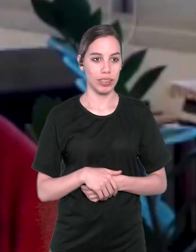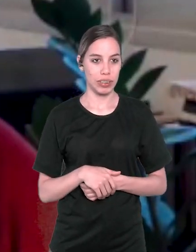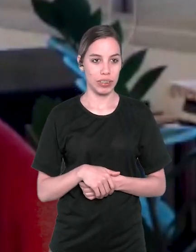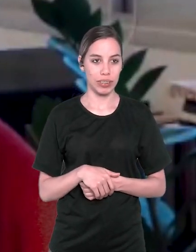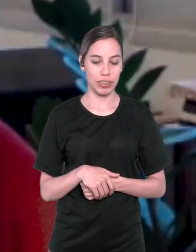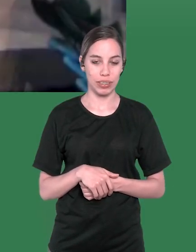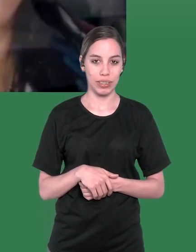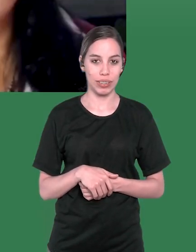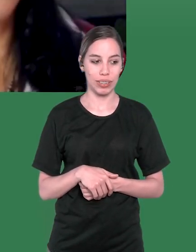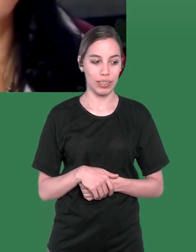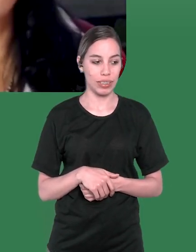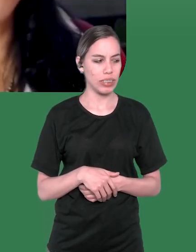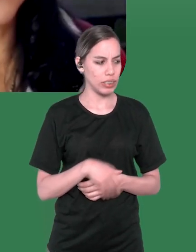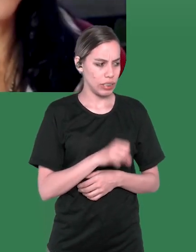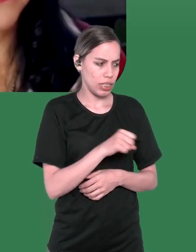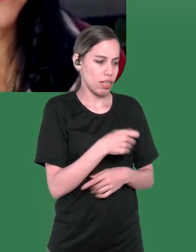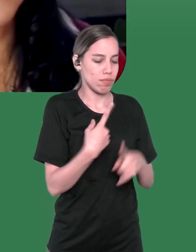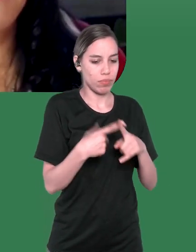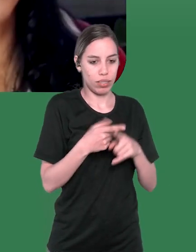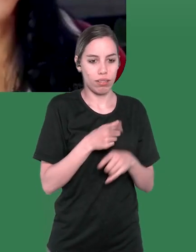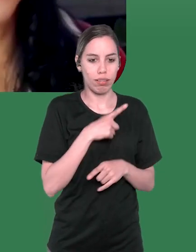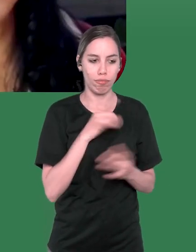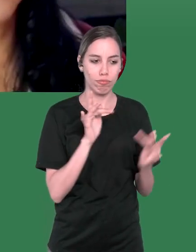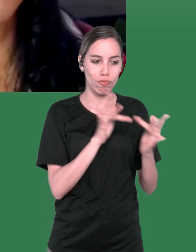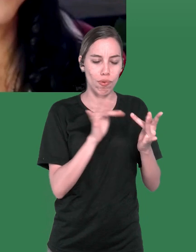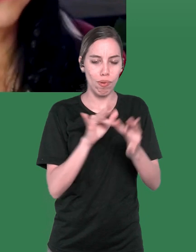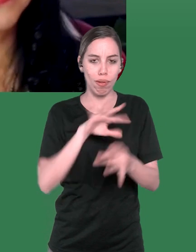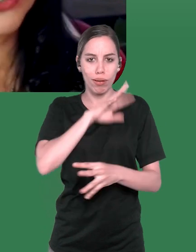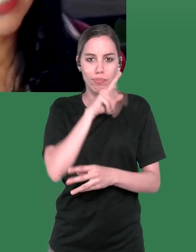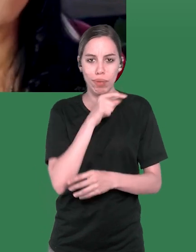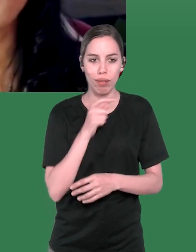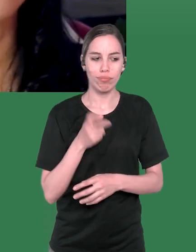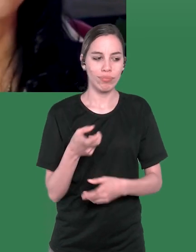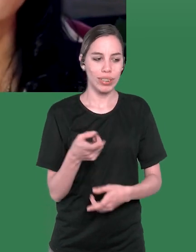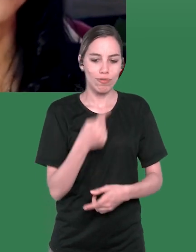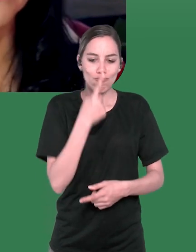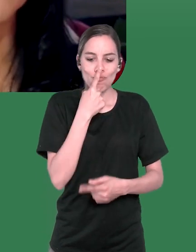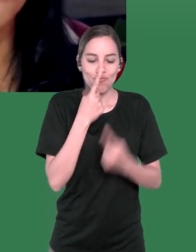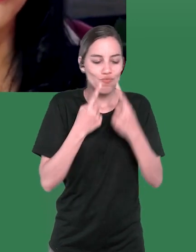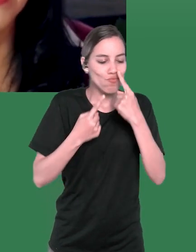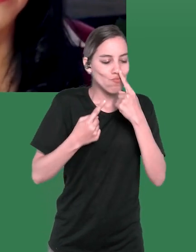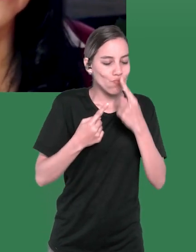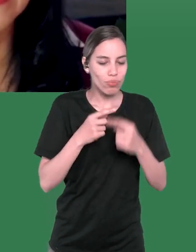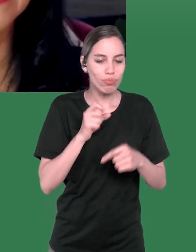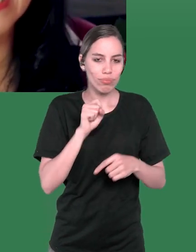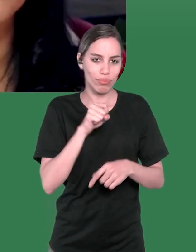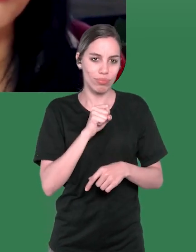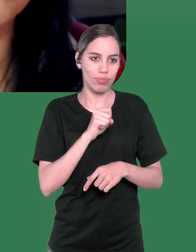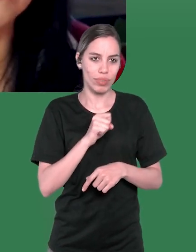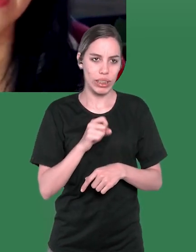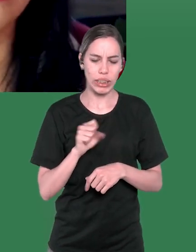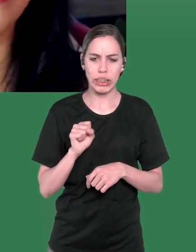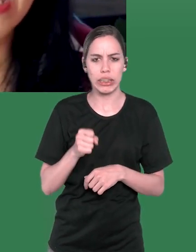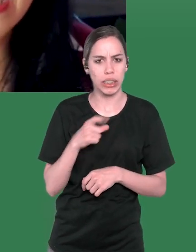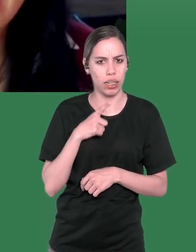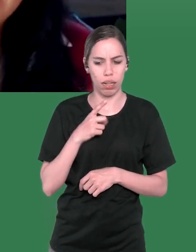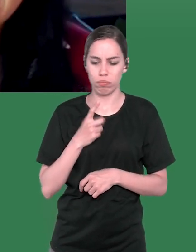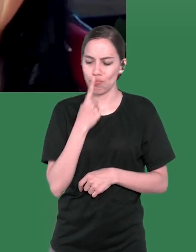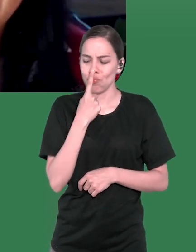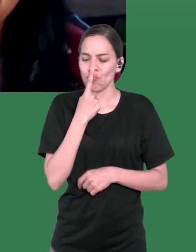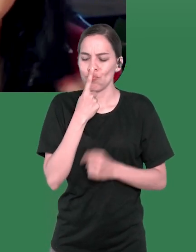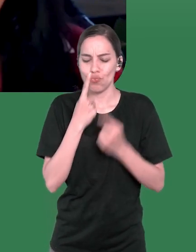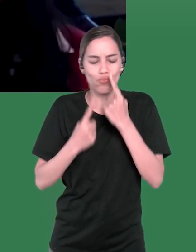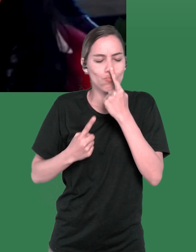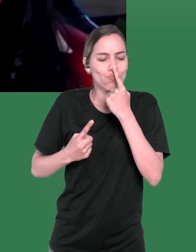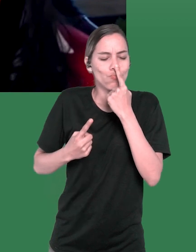animais. convive com os animais, se apaixona, né? Exatamente, um exercício de afeto mesmo por eles, né, desde muito cedo.